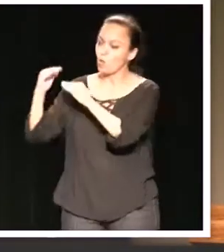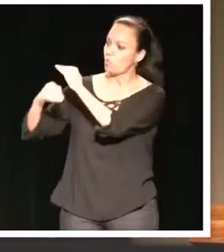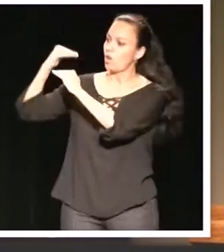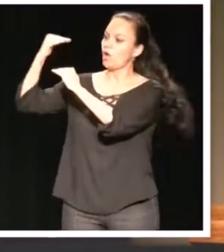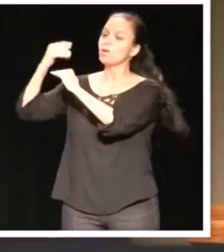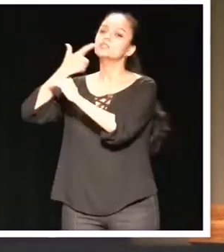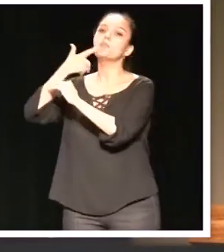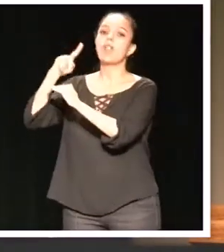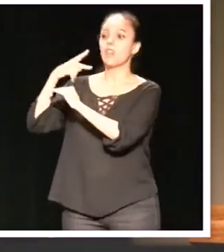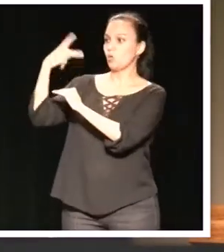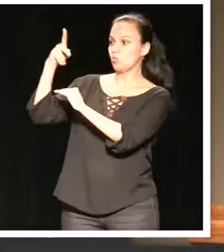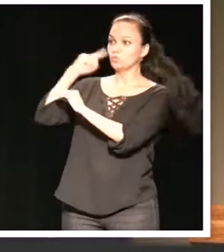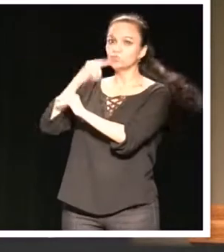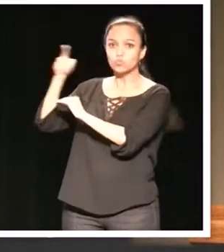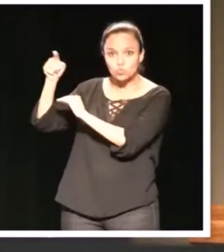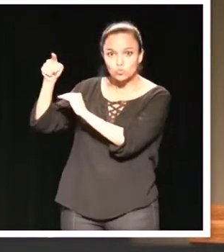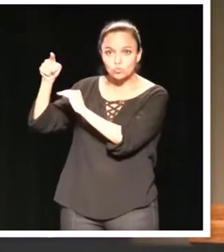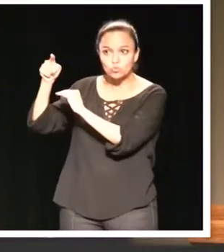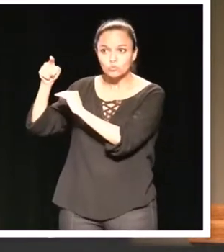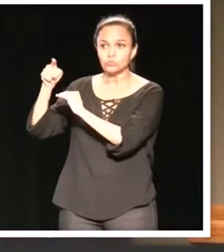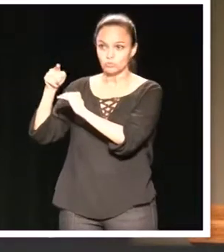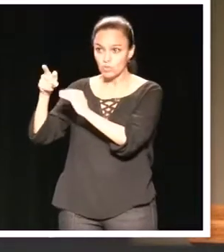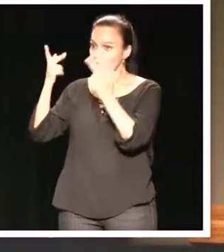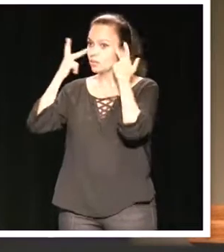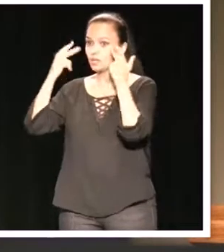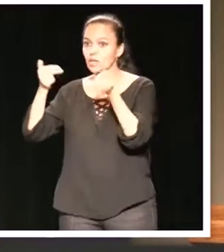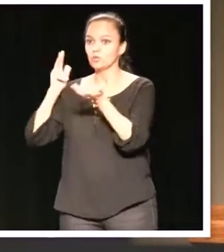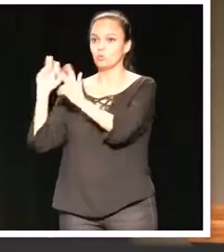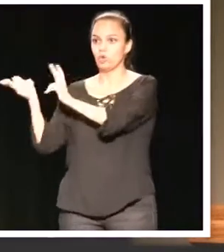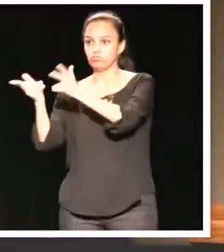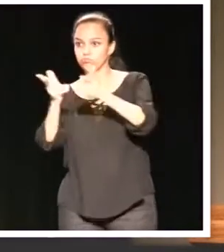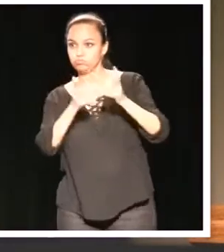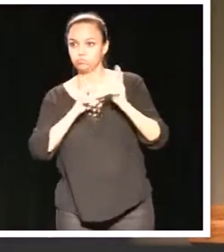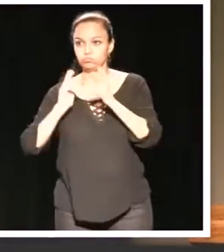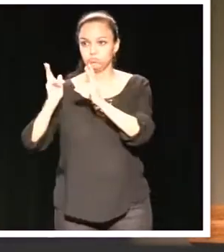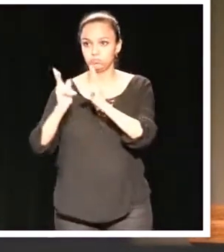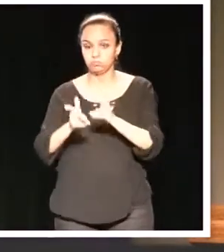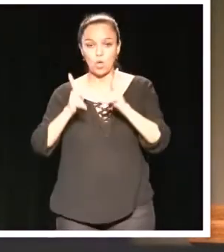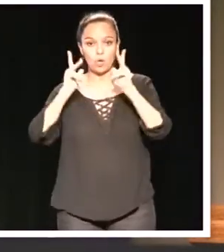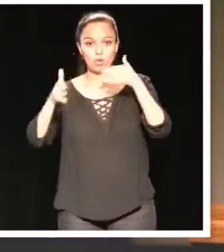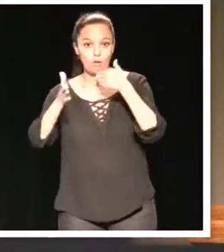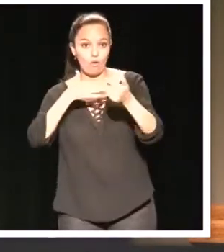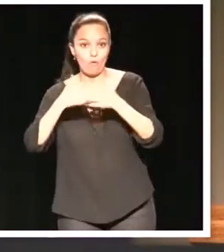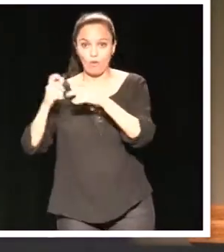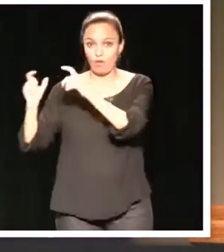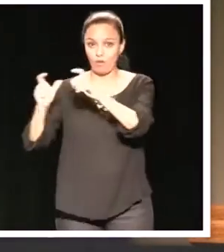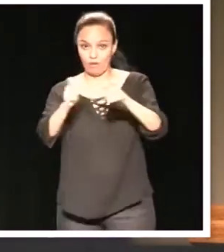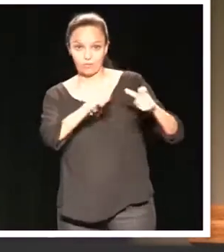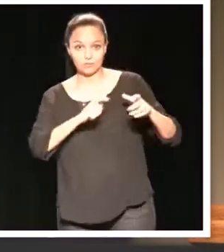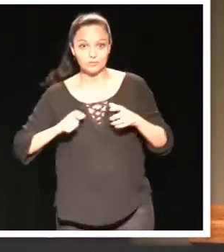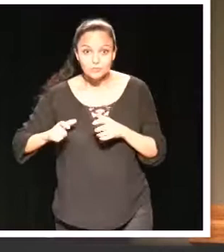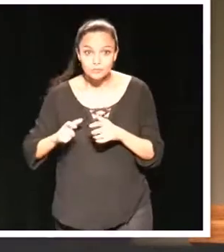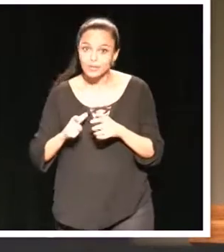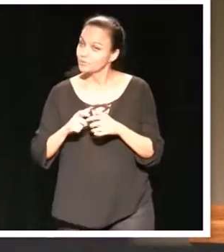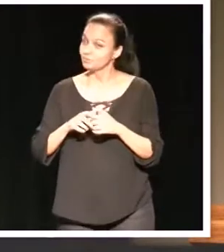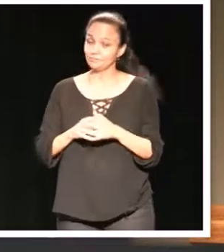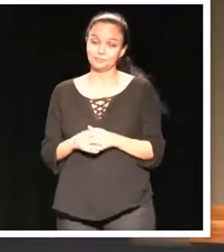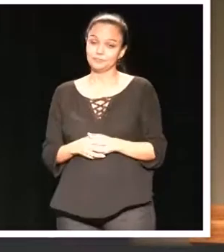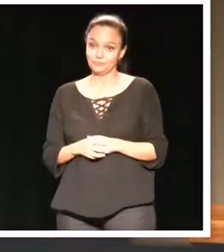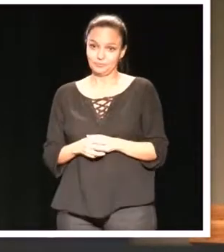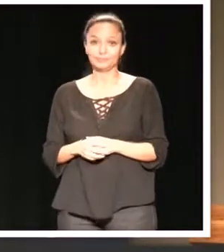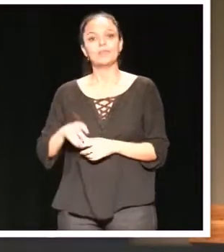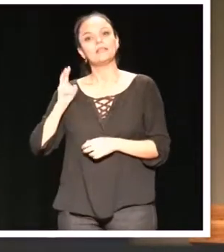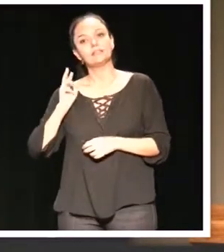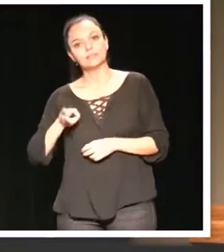espaço natural em língua de sinais, como aconteceria em outros modelos, mas seria simplesmente